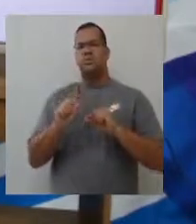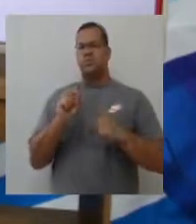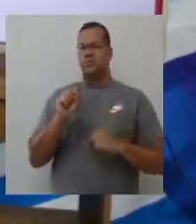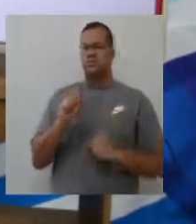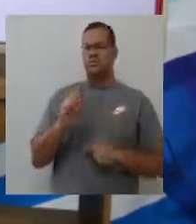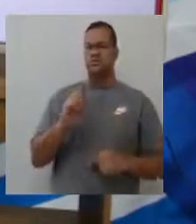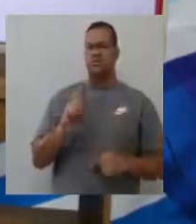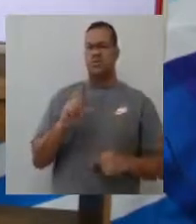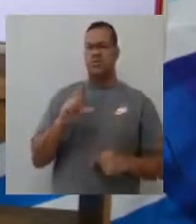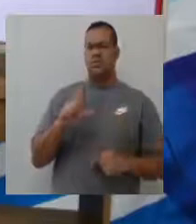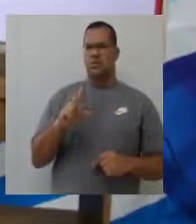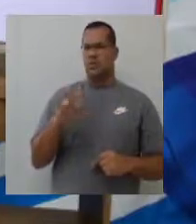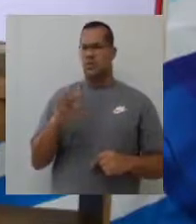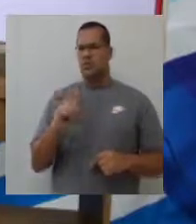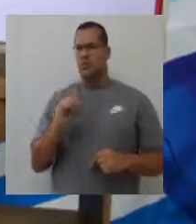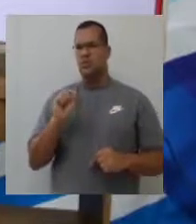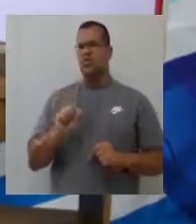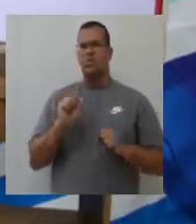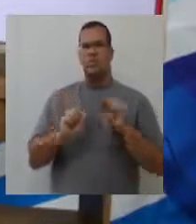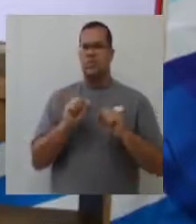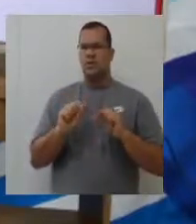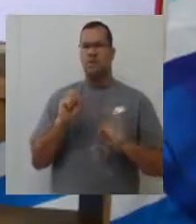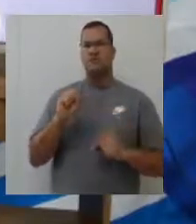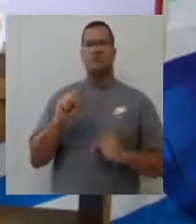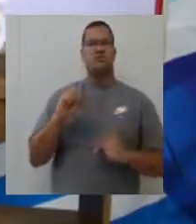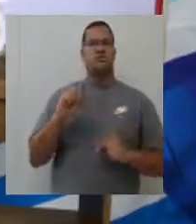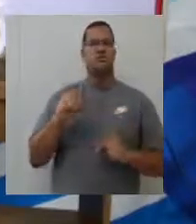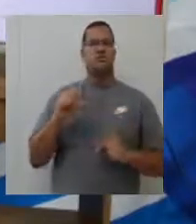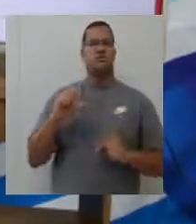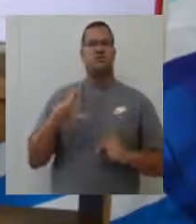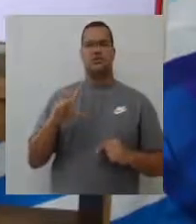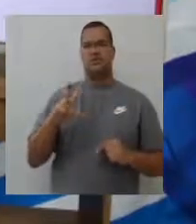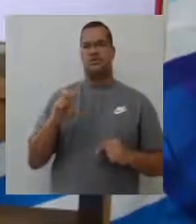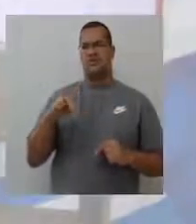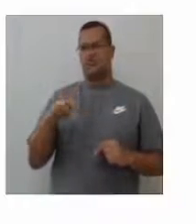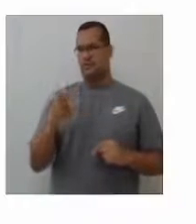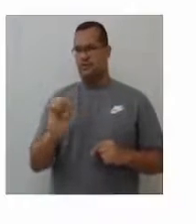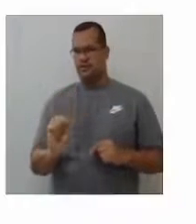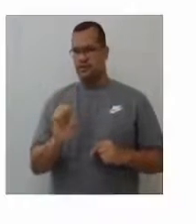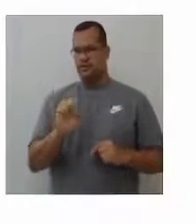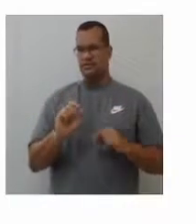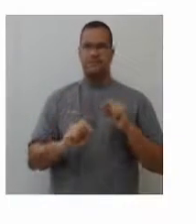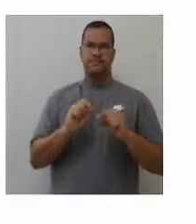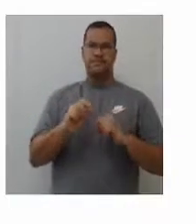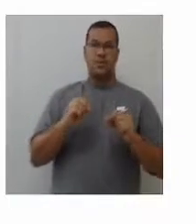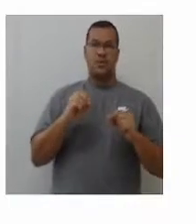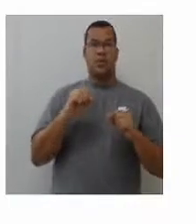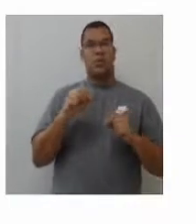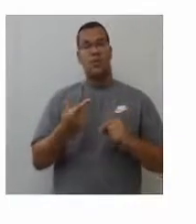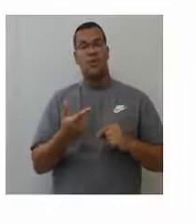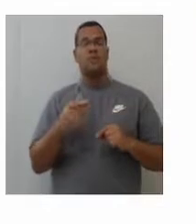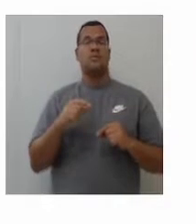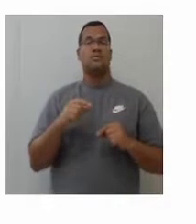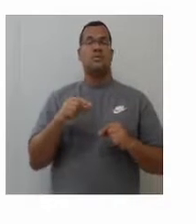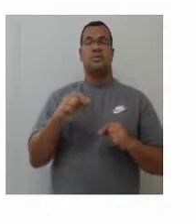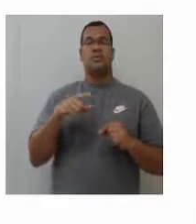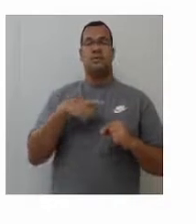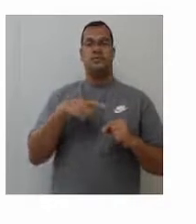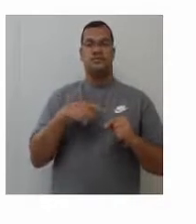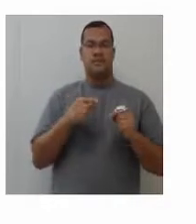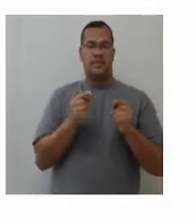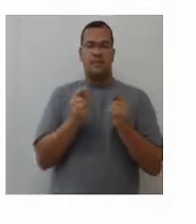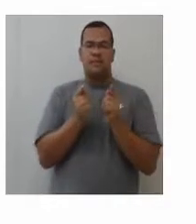é solvente? Tá? O que é soluto, o que é solvente? O soluto, ou disperso, é a